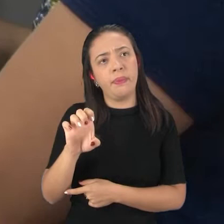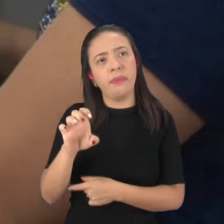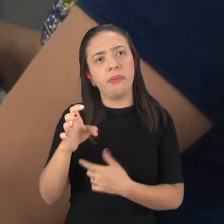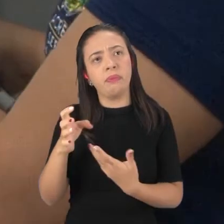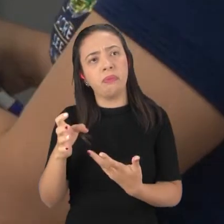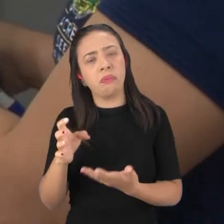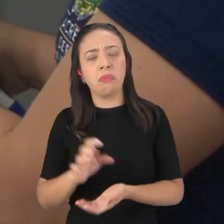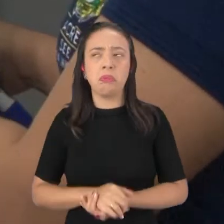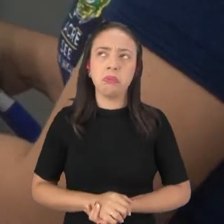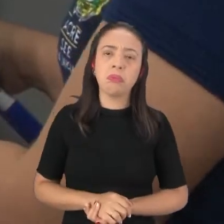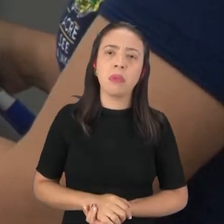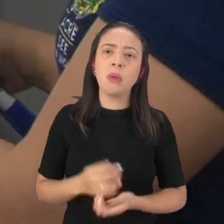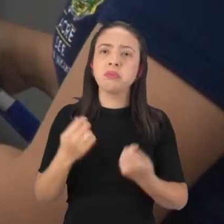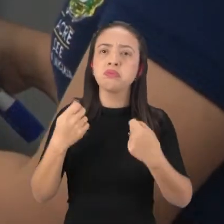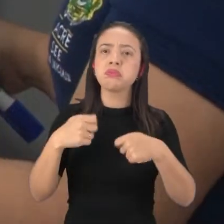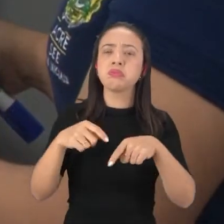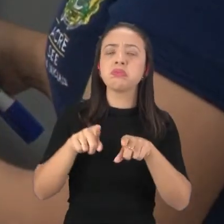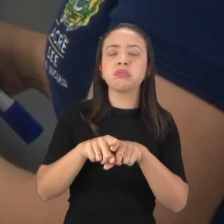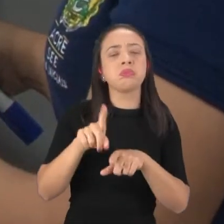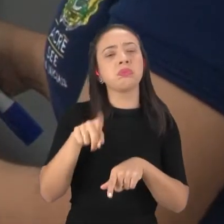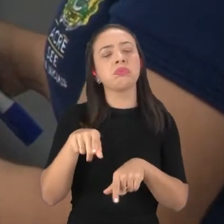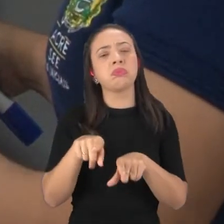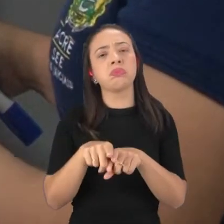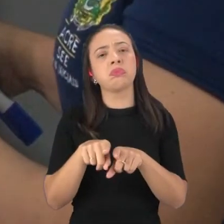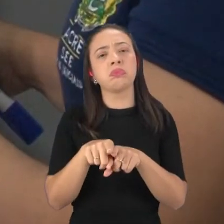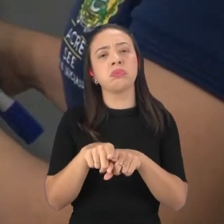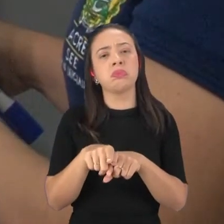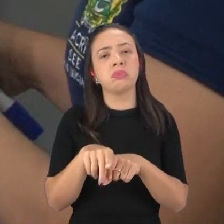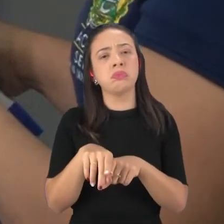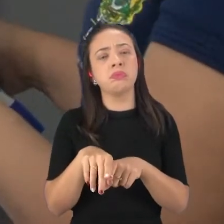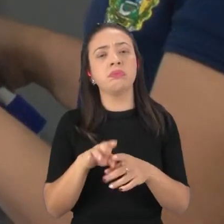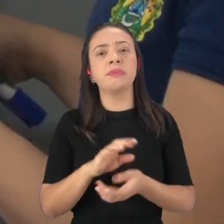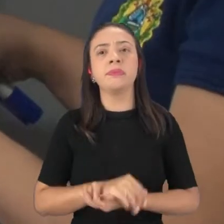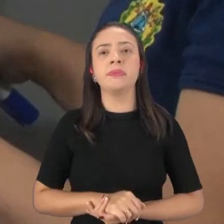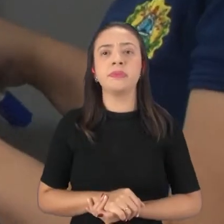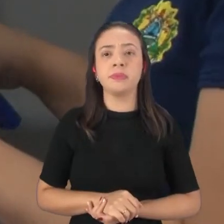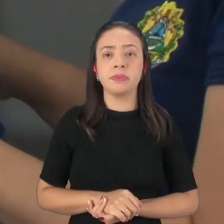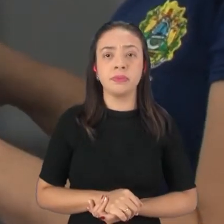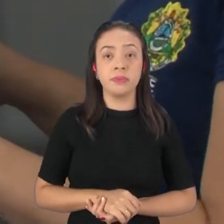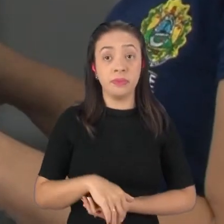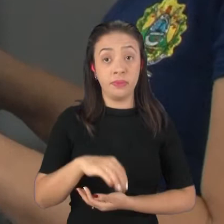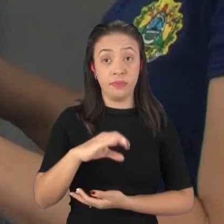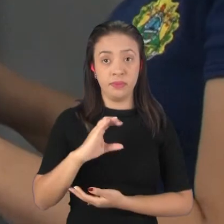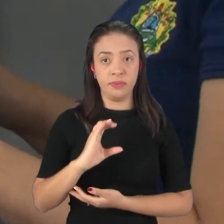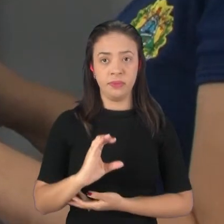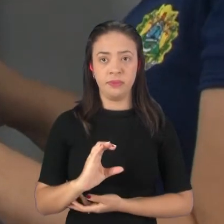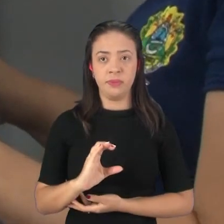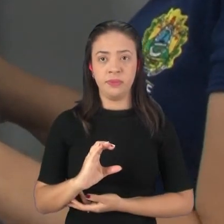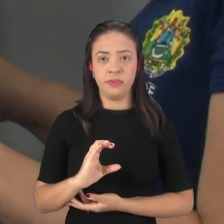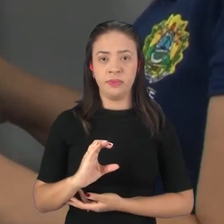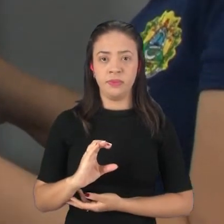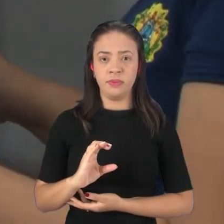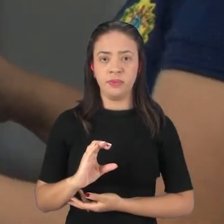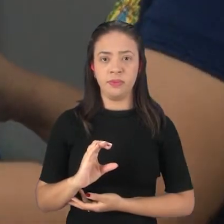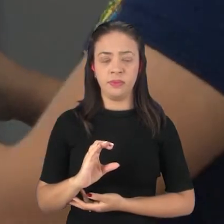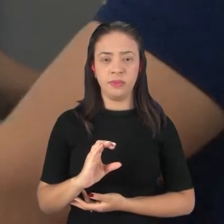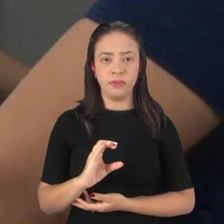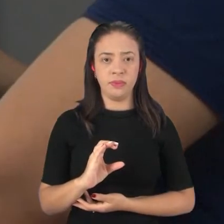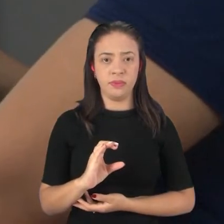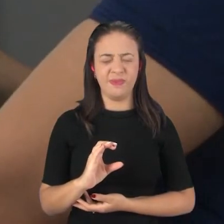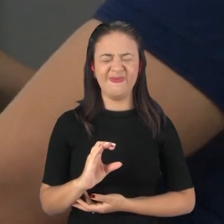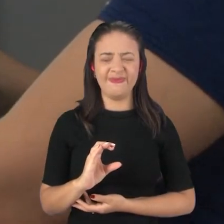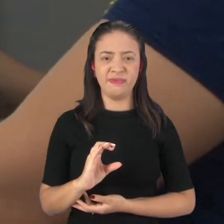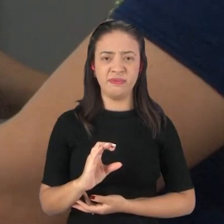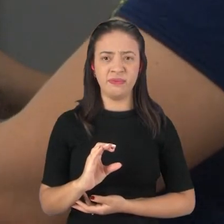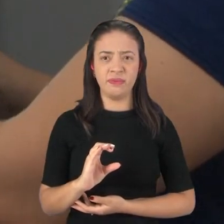Furacões são grandes tempestades. Pode ser algum tipo de tempestade, né? Como ele falou aqui. Vamos para o próximo, então? Vamos